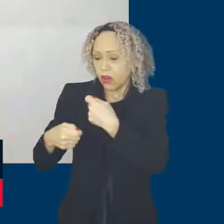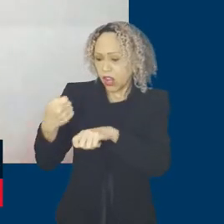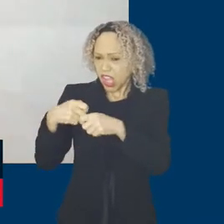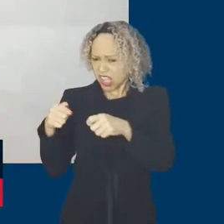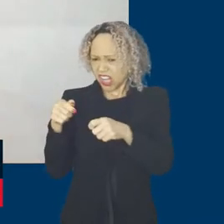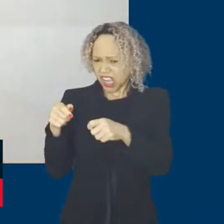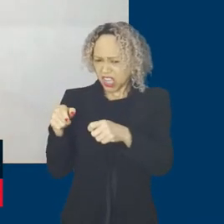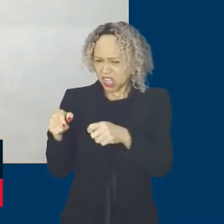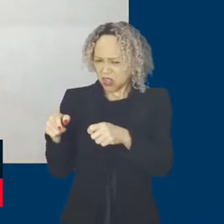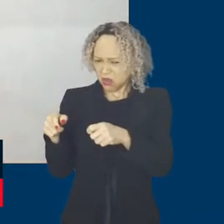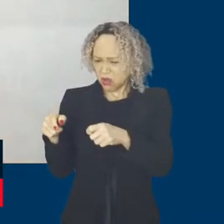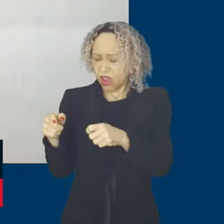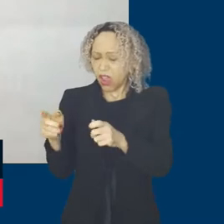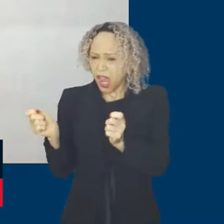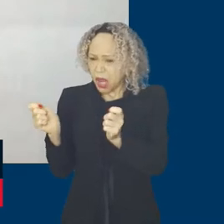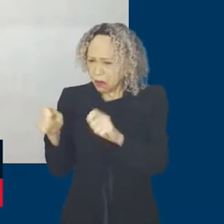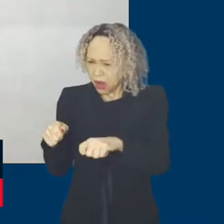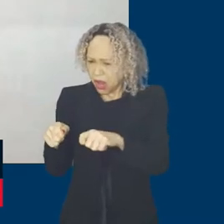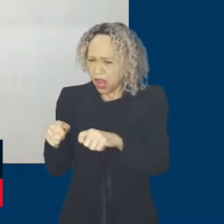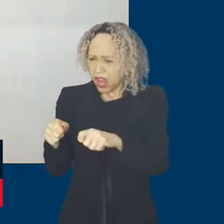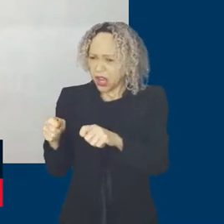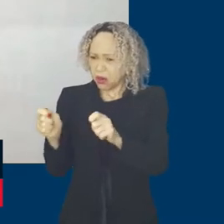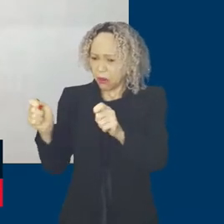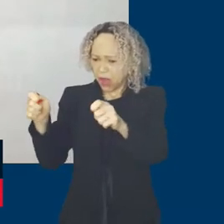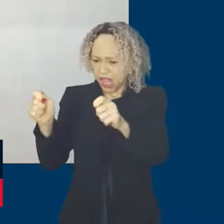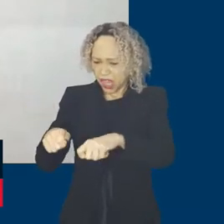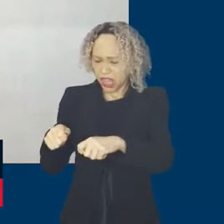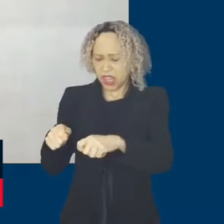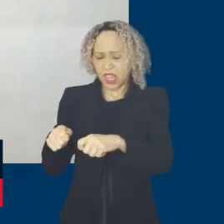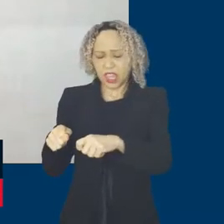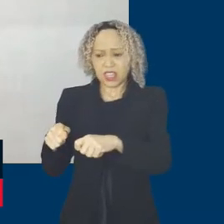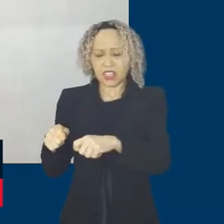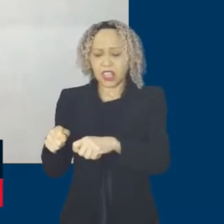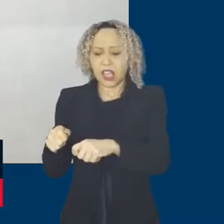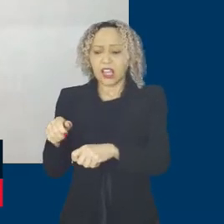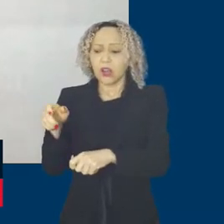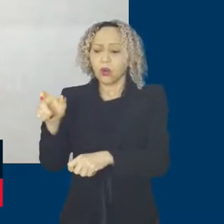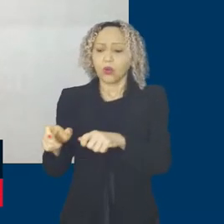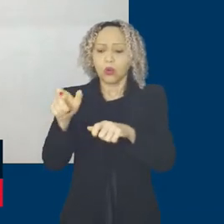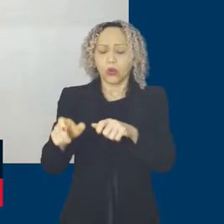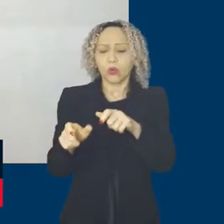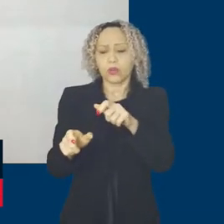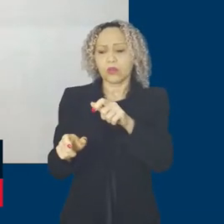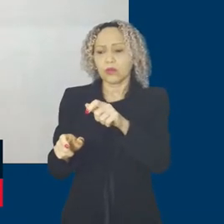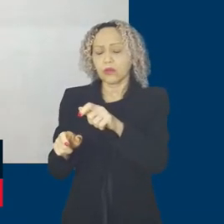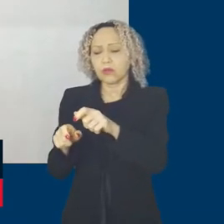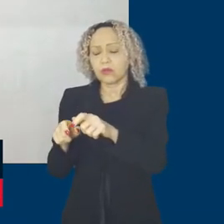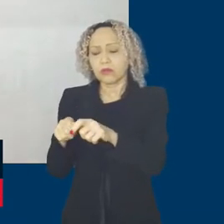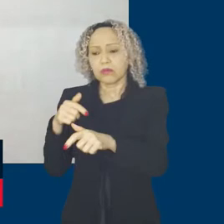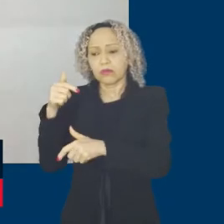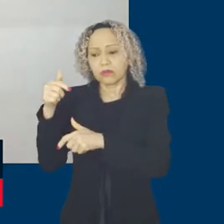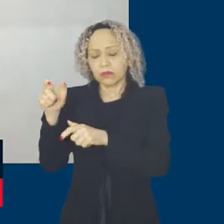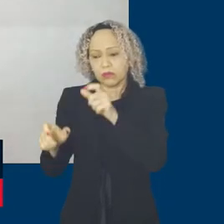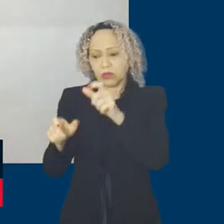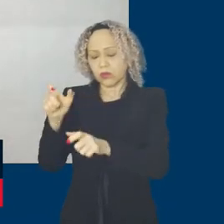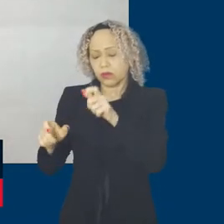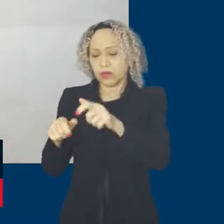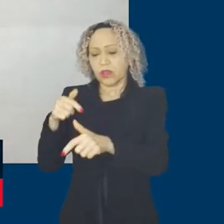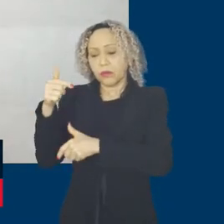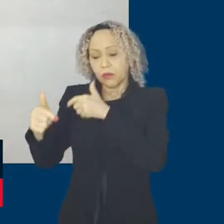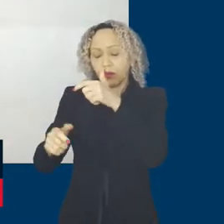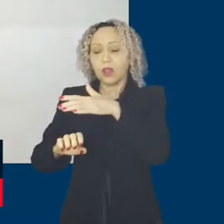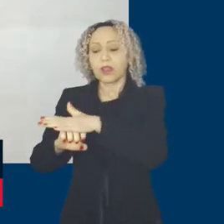E se esconde o fato de que, na verdade, o governo brasileiro foi o